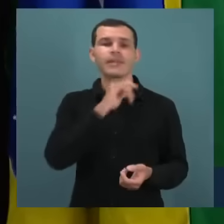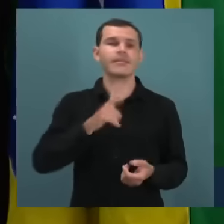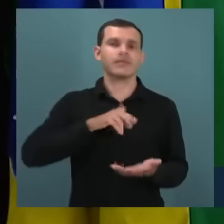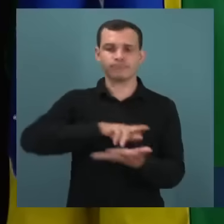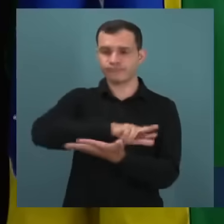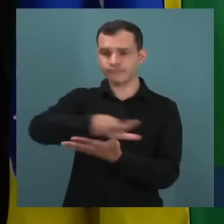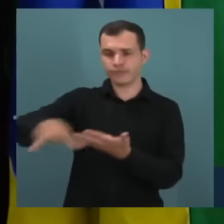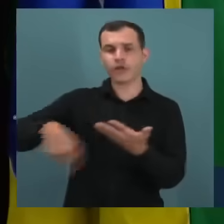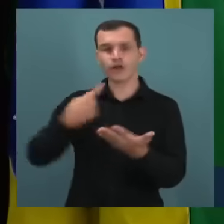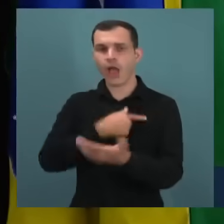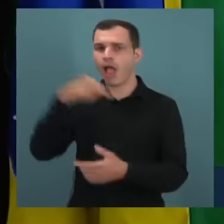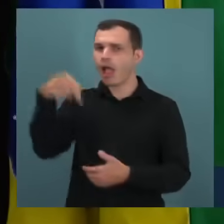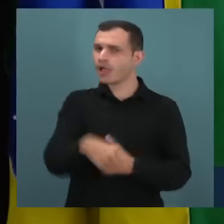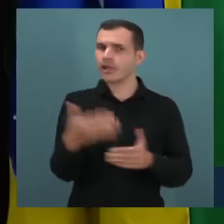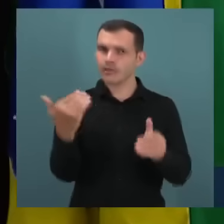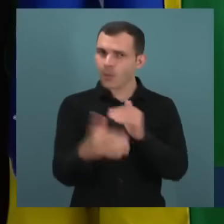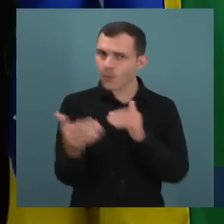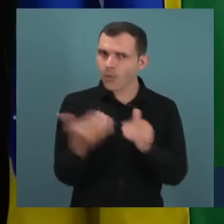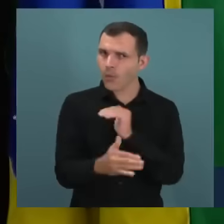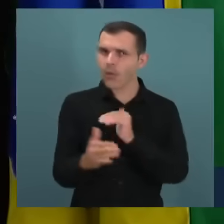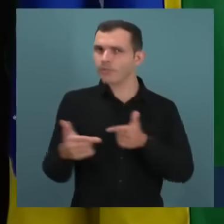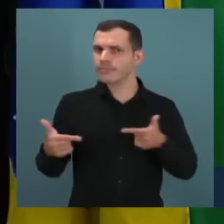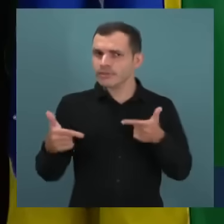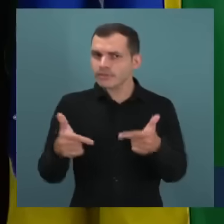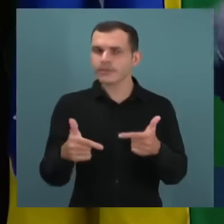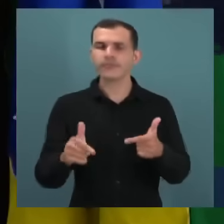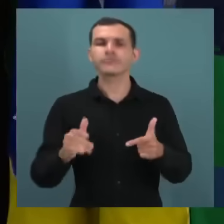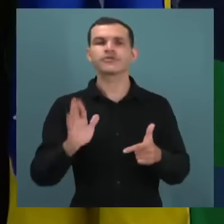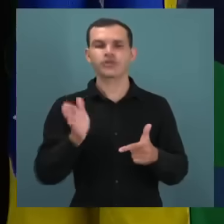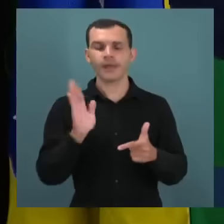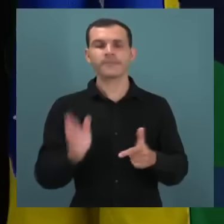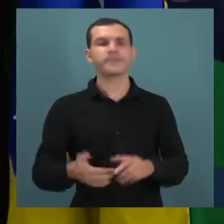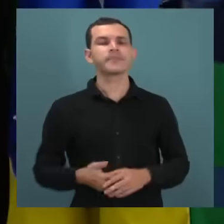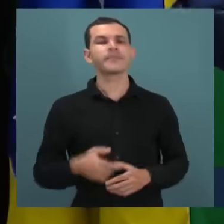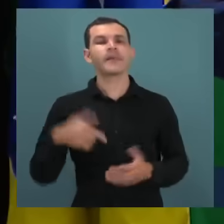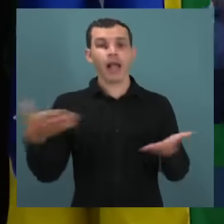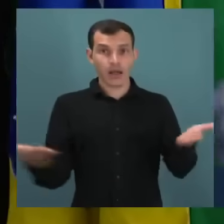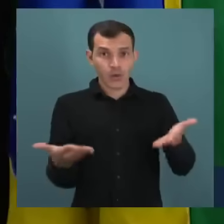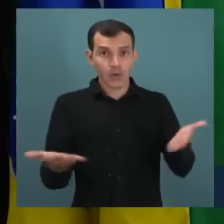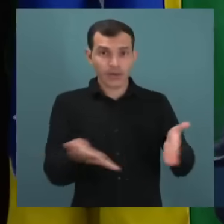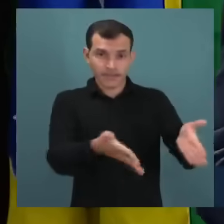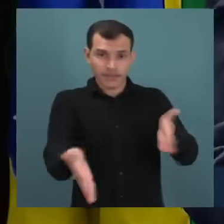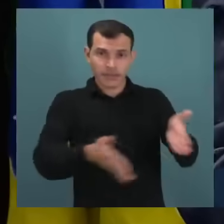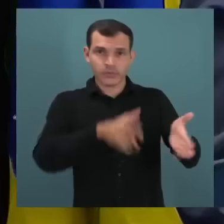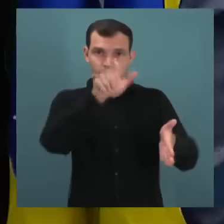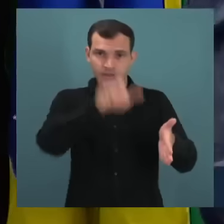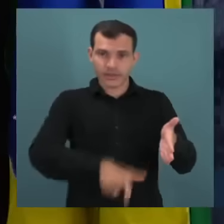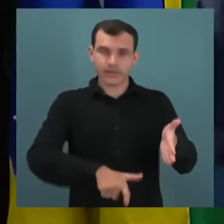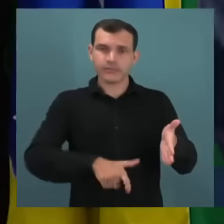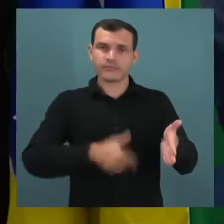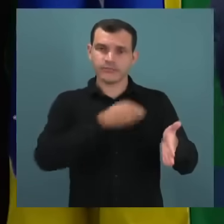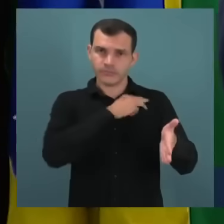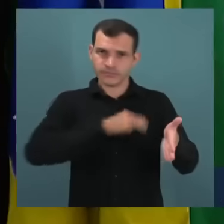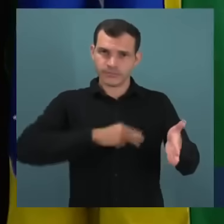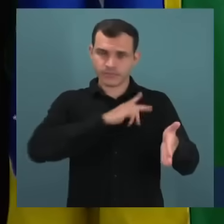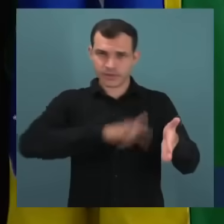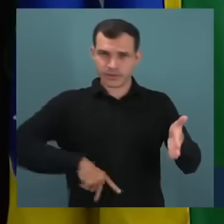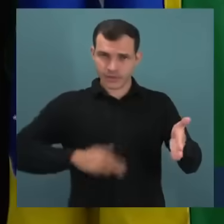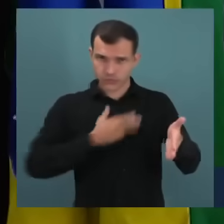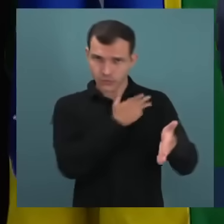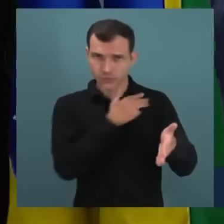combatemos aqui por diversas ocasiões. Nós tivemos um aumento só neste governo do presidente Lula de quase